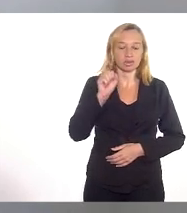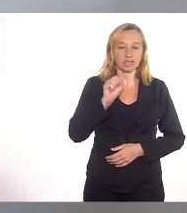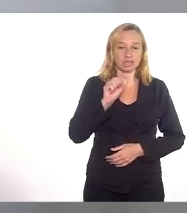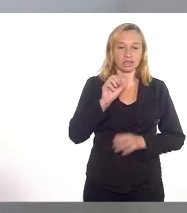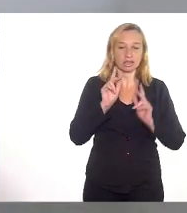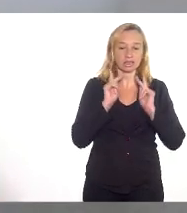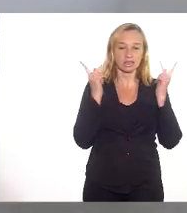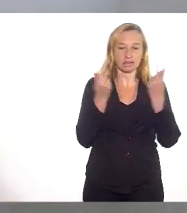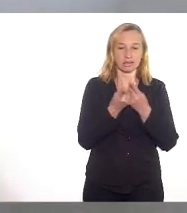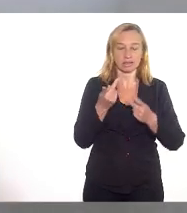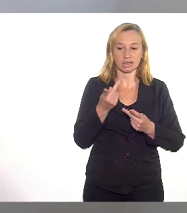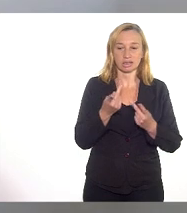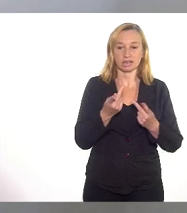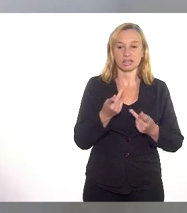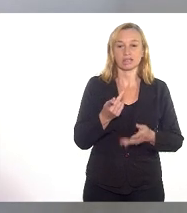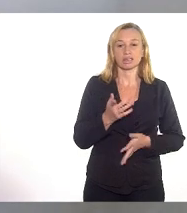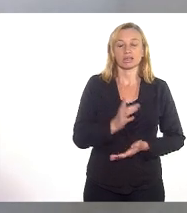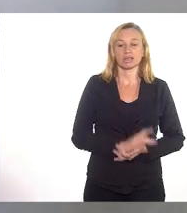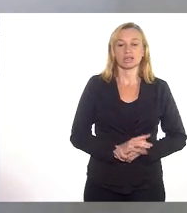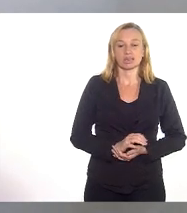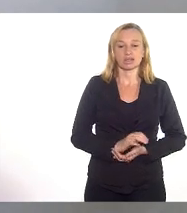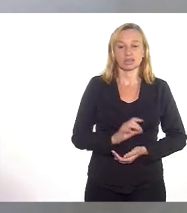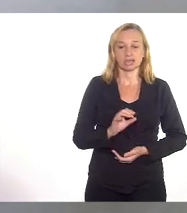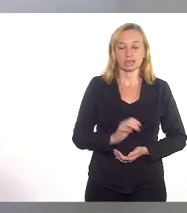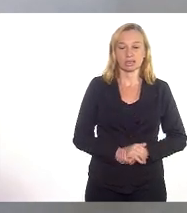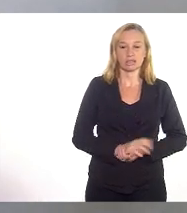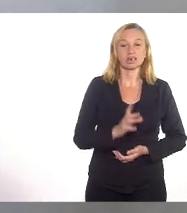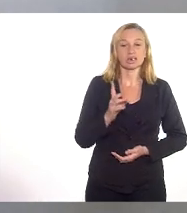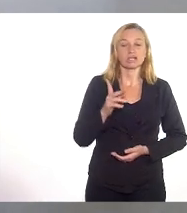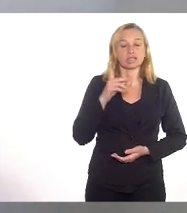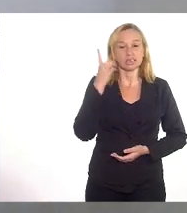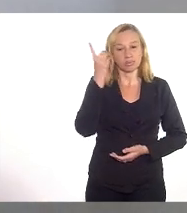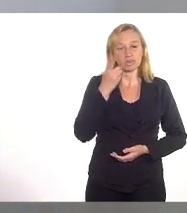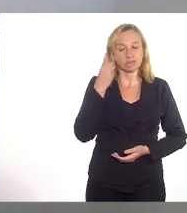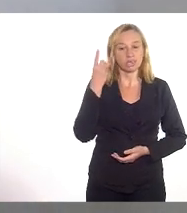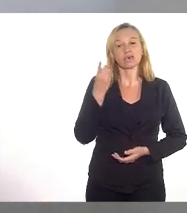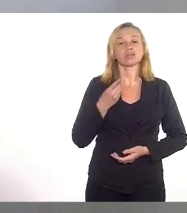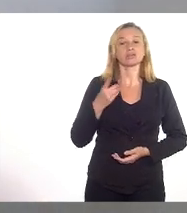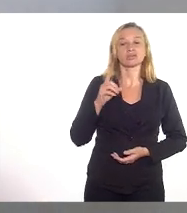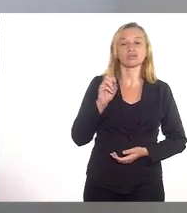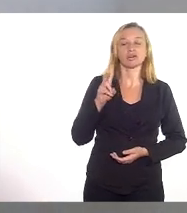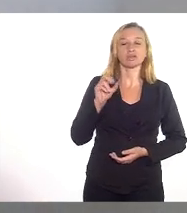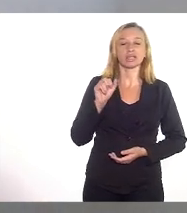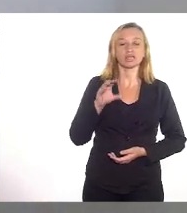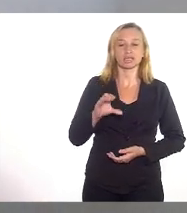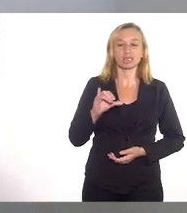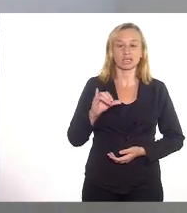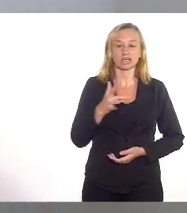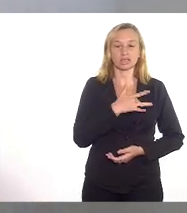votou sim. Deputado Vandro Família.